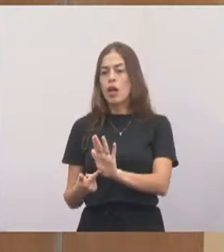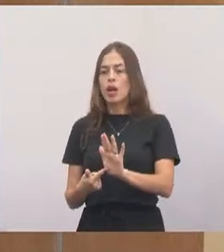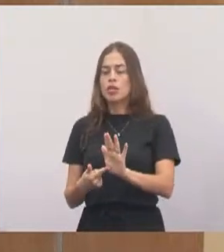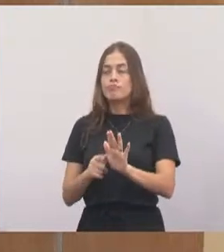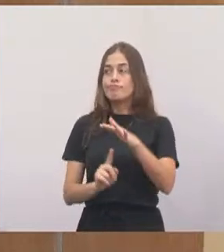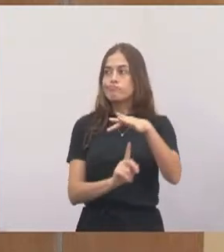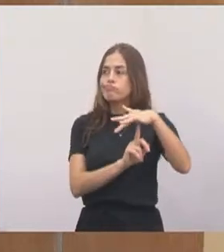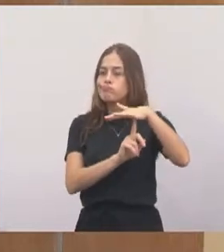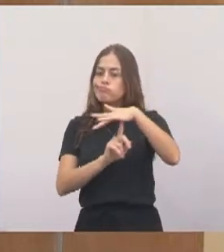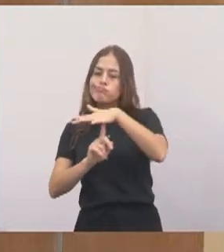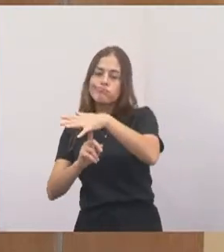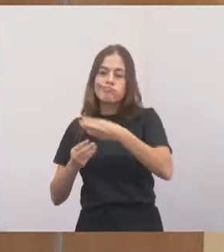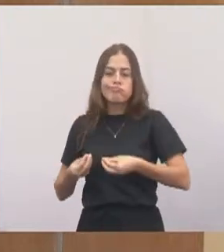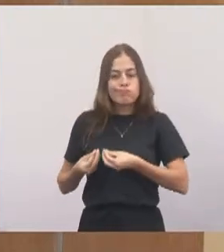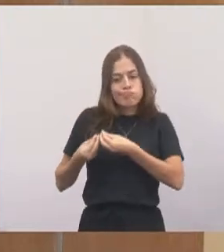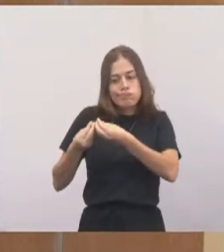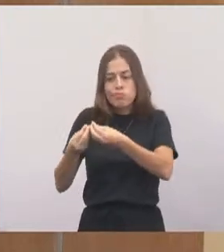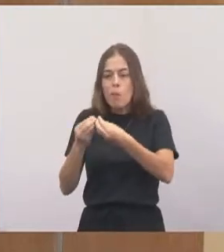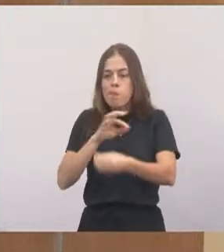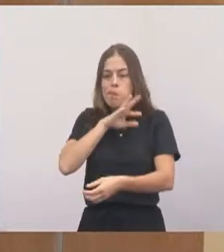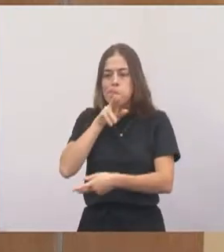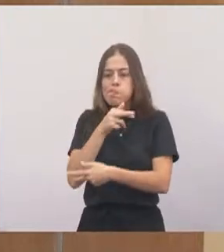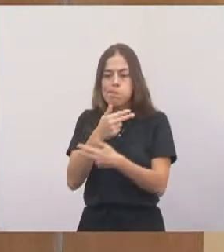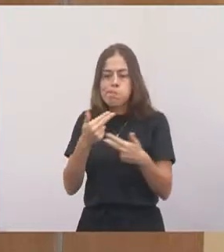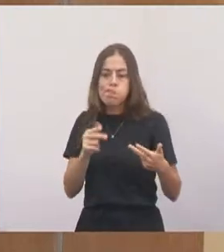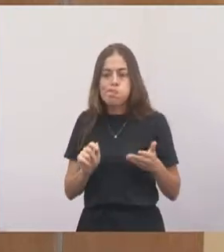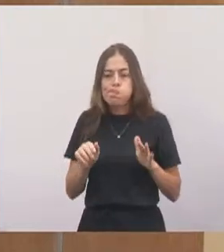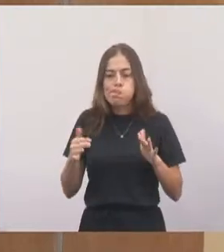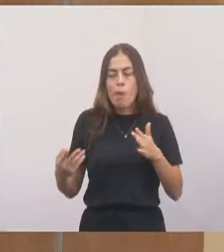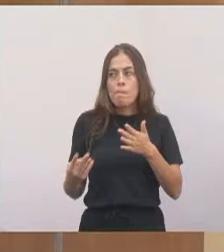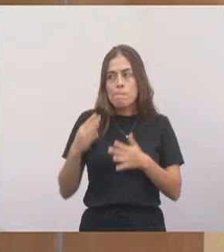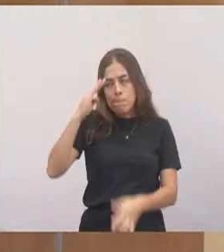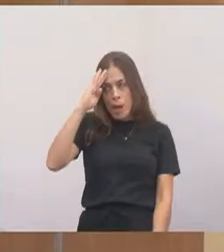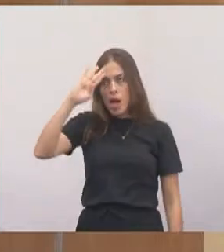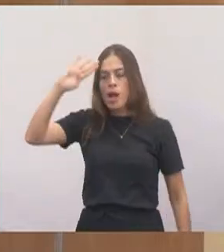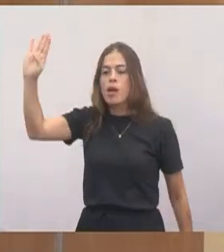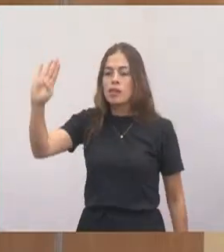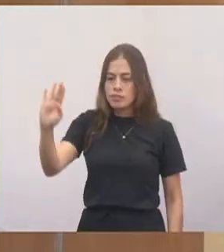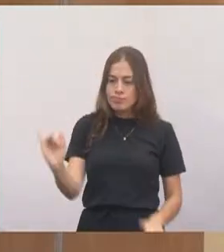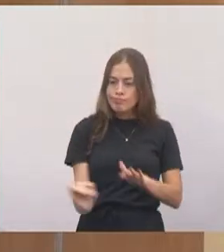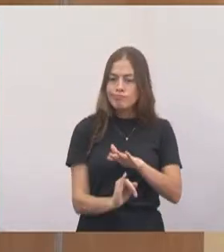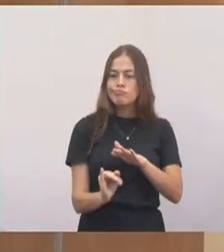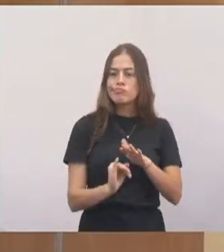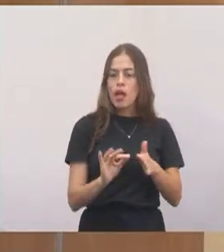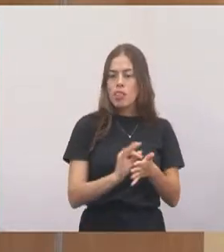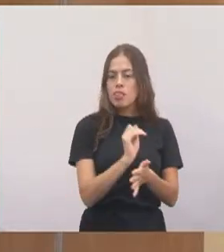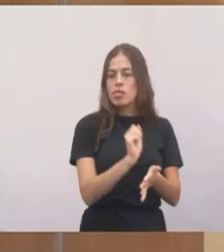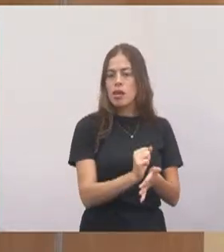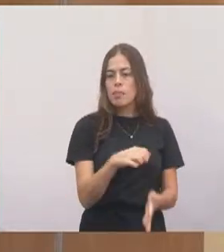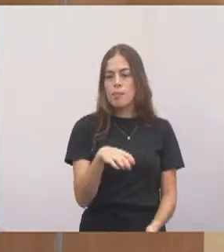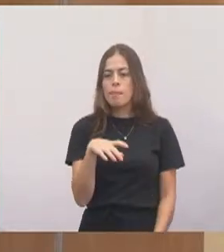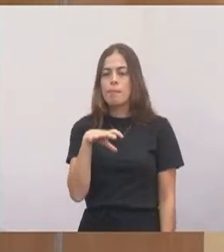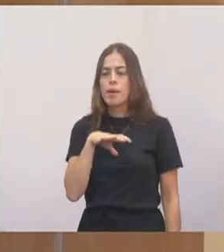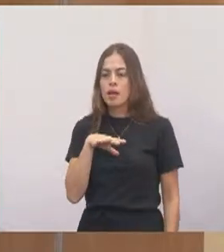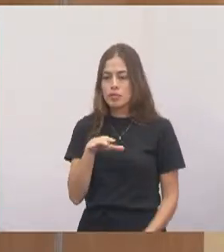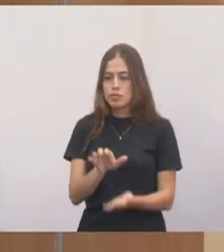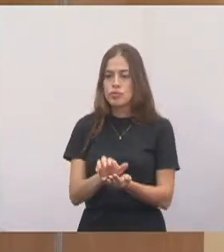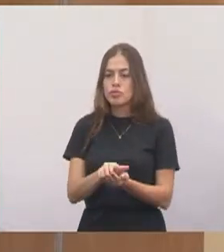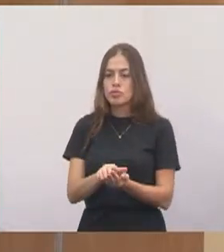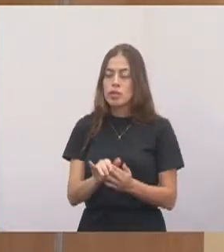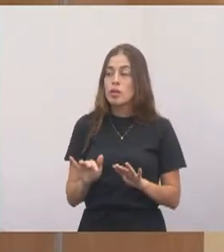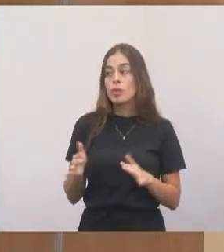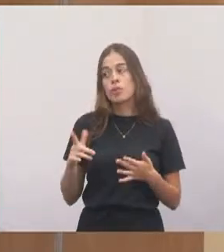as feiras de adoção de animais, estabelecendo prioridade às entidades registradas no município, quando